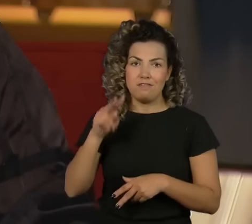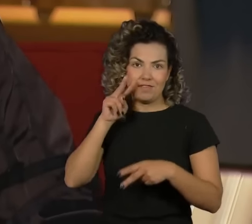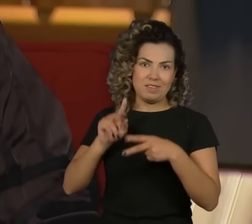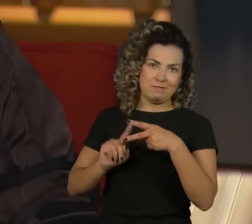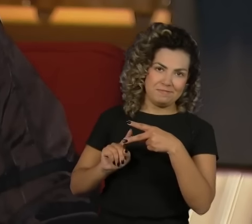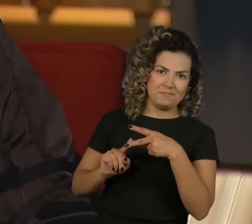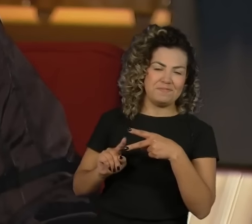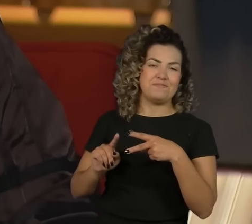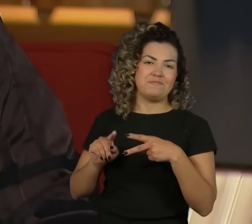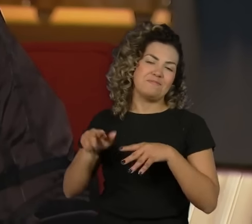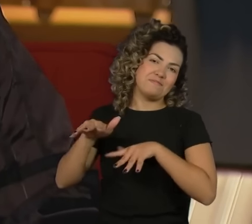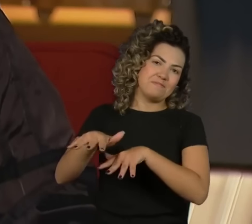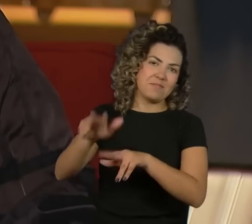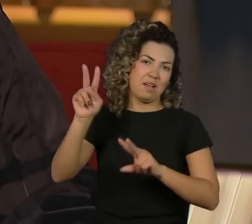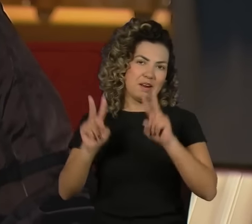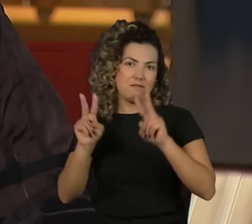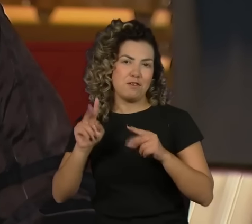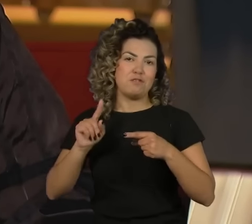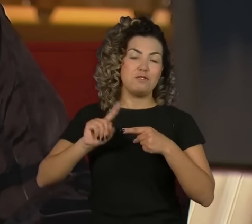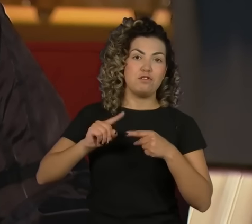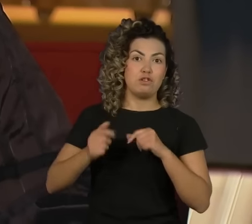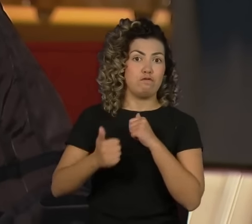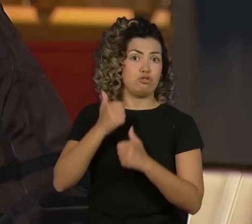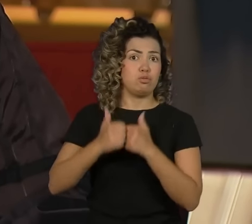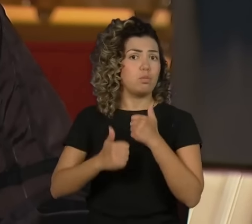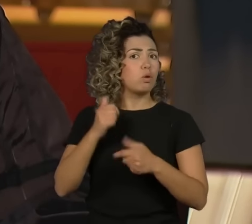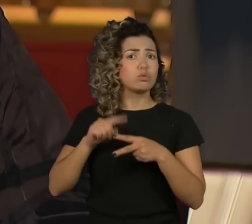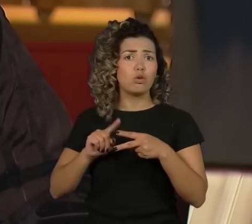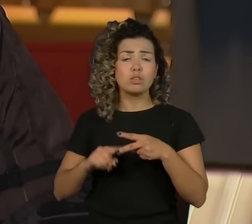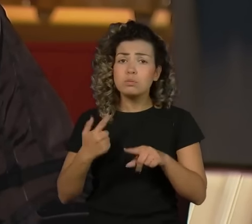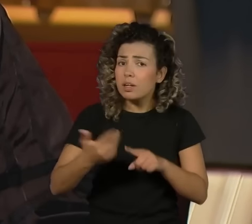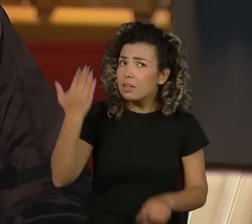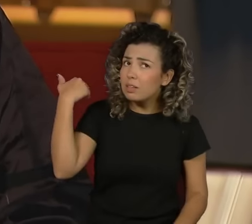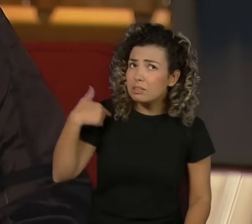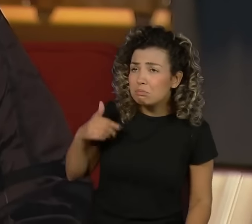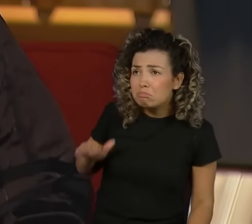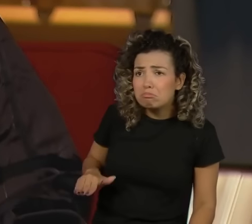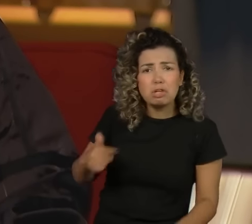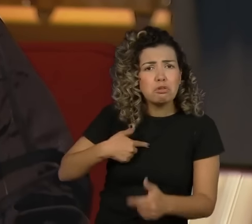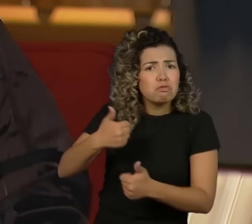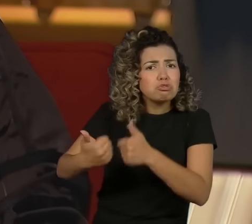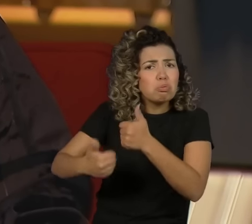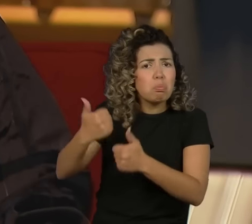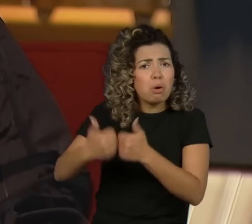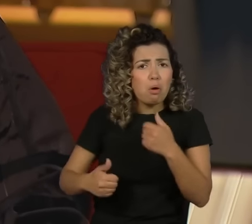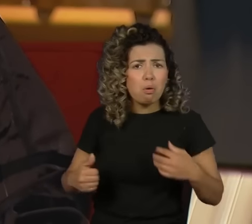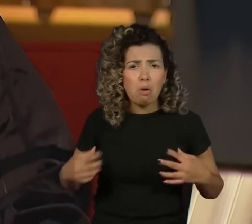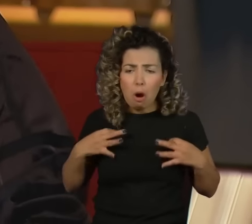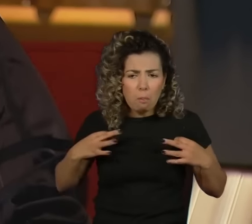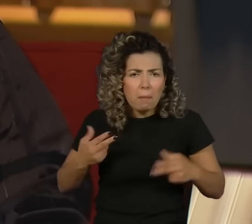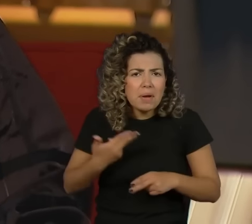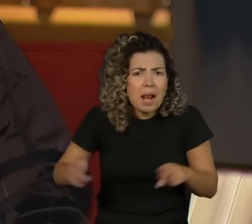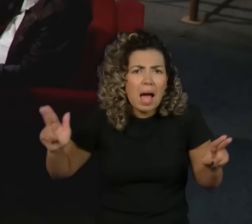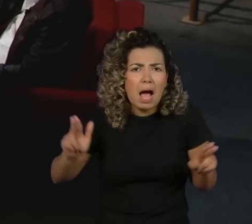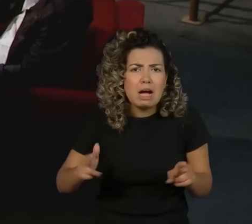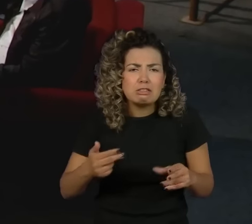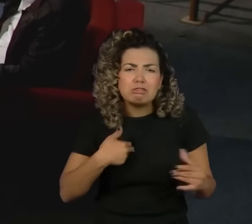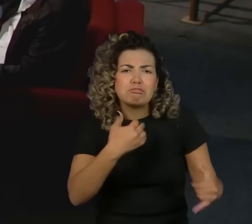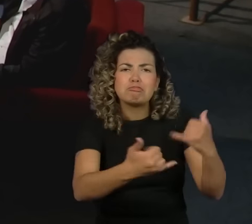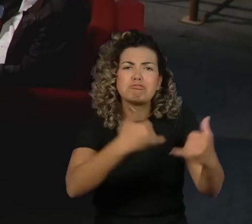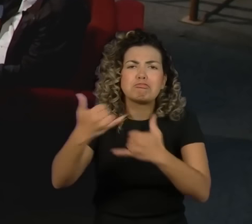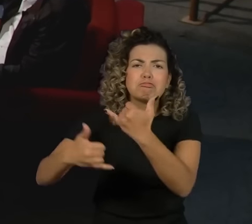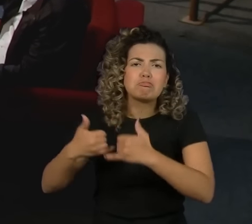duas coisas, entendeu? Eu vivia, na minha infância, jogando bola, cara. Pelada na rua. Numa rua de paralelepípedo.